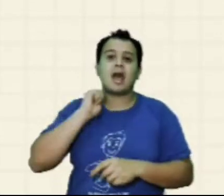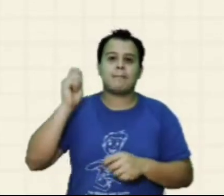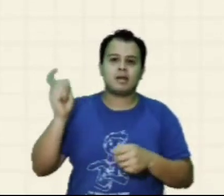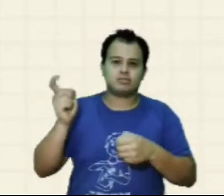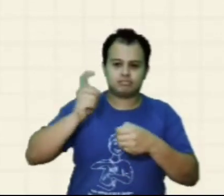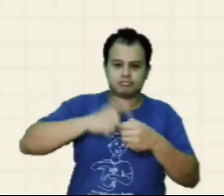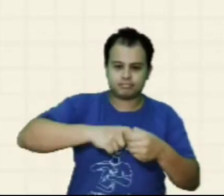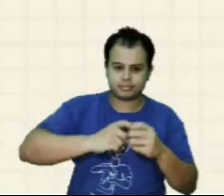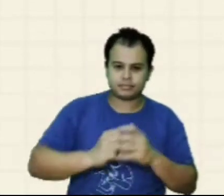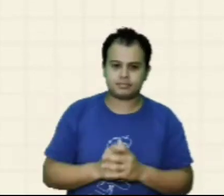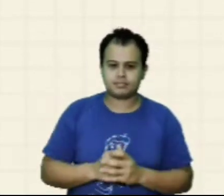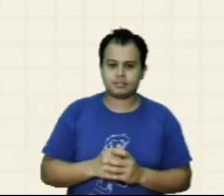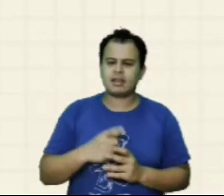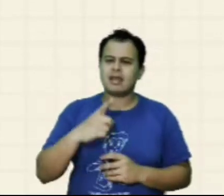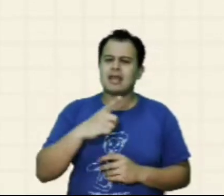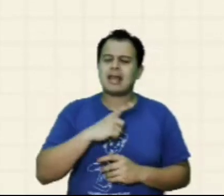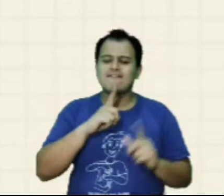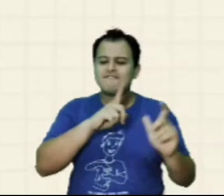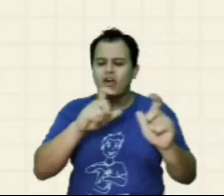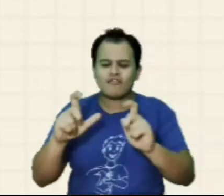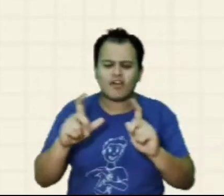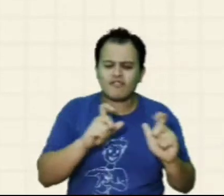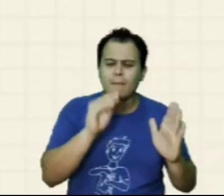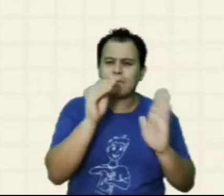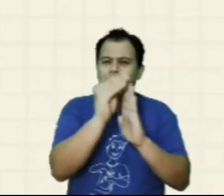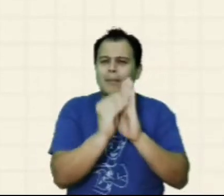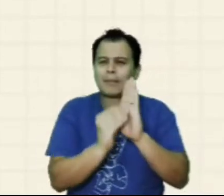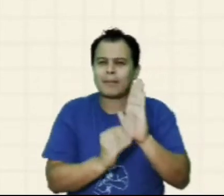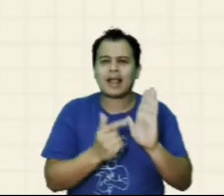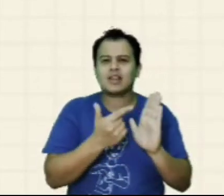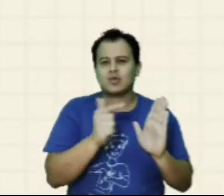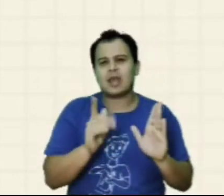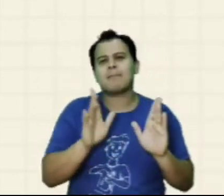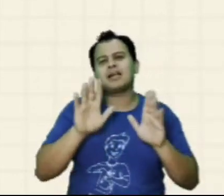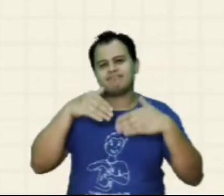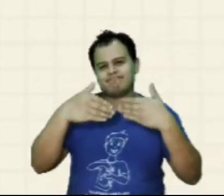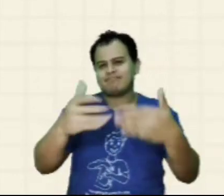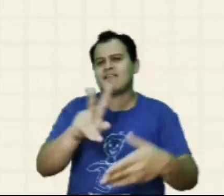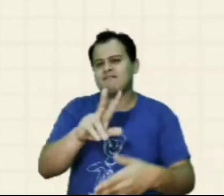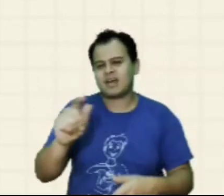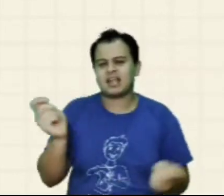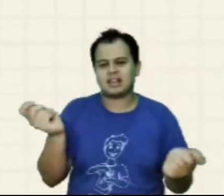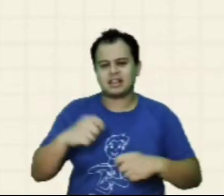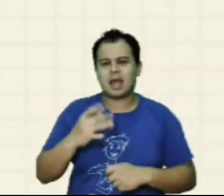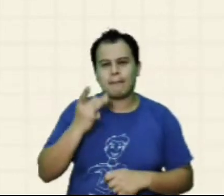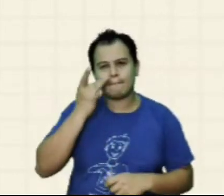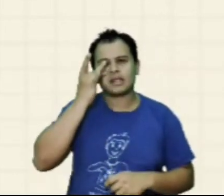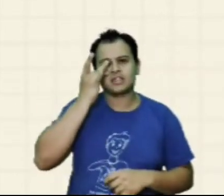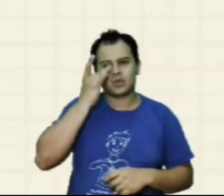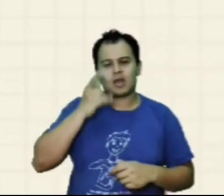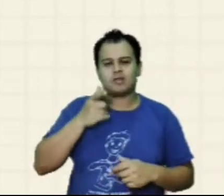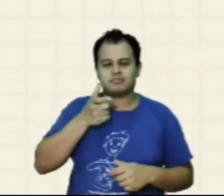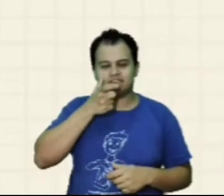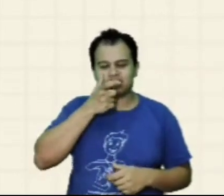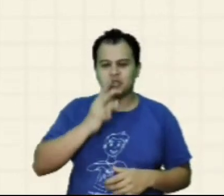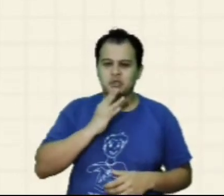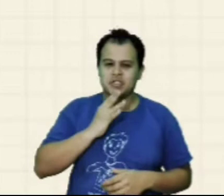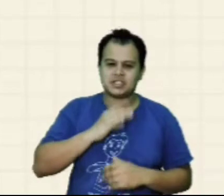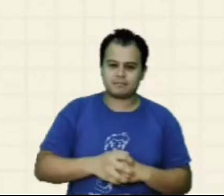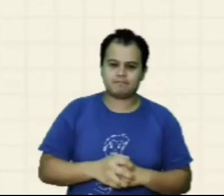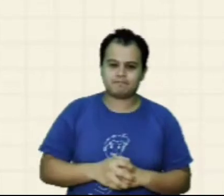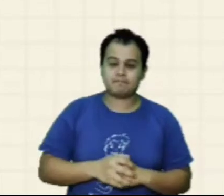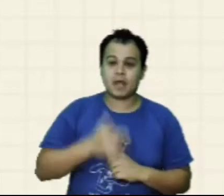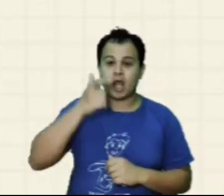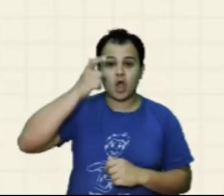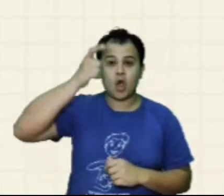assistente pedagógica. Eu estou sem a fotinho das meninas, mas em breve vocês vão conseguir vê-las pessoalmente também, tá bom? A Rose